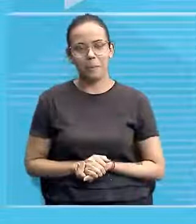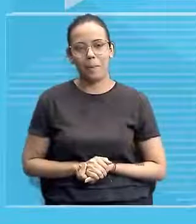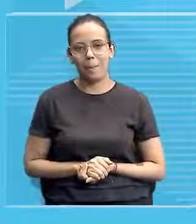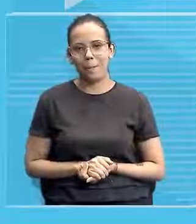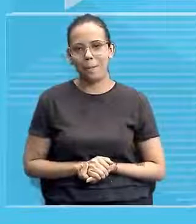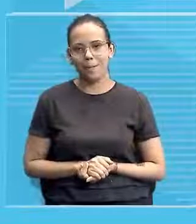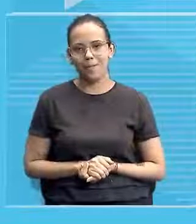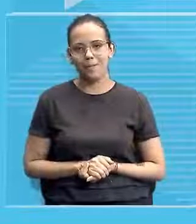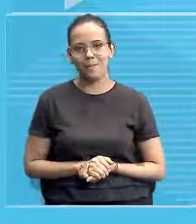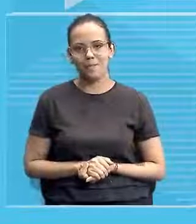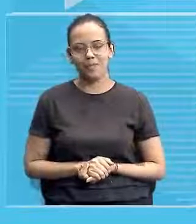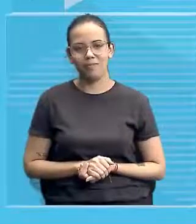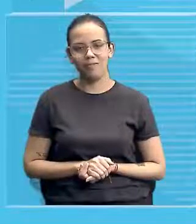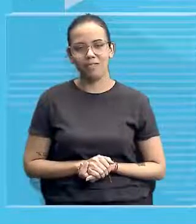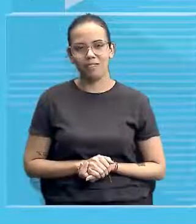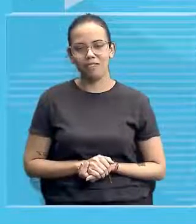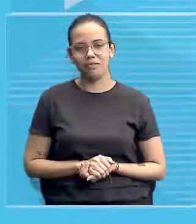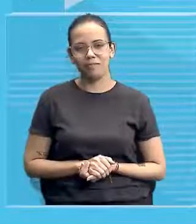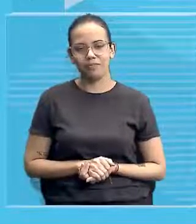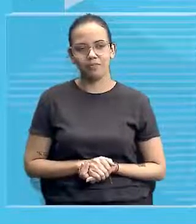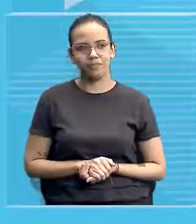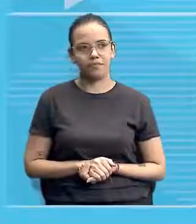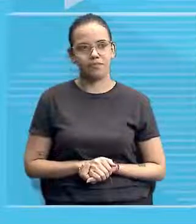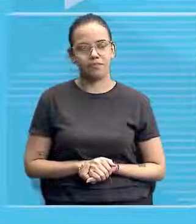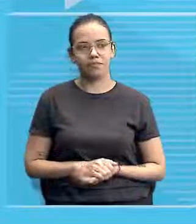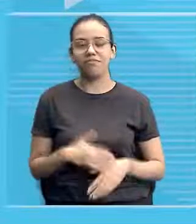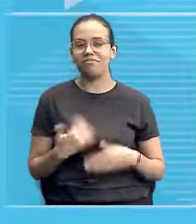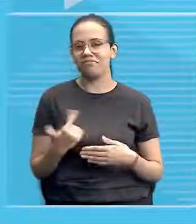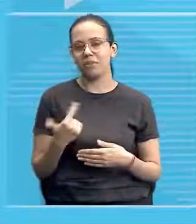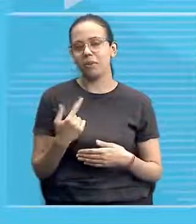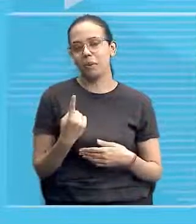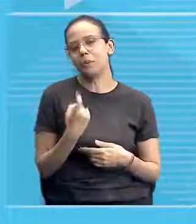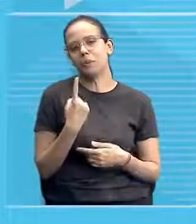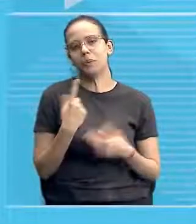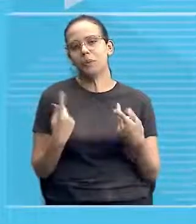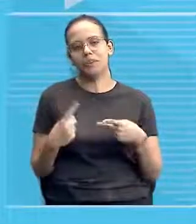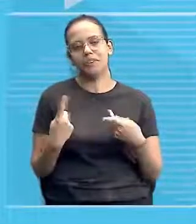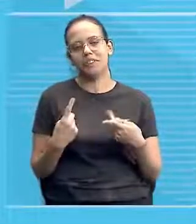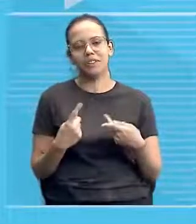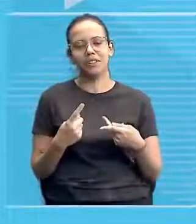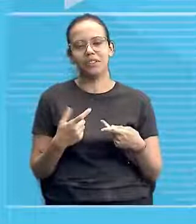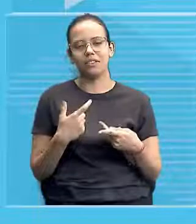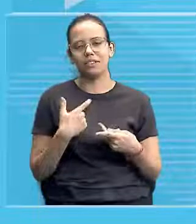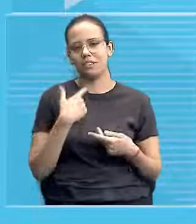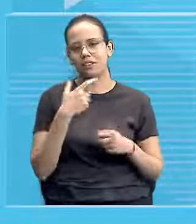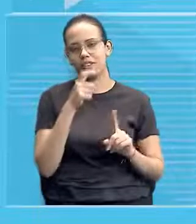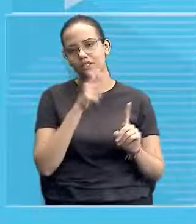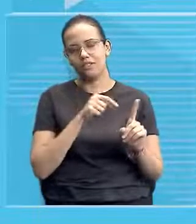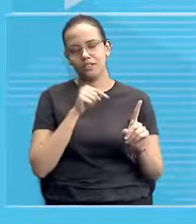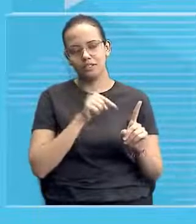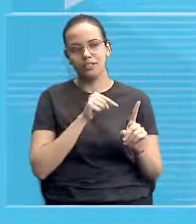Então, não há um só jeito de você ser